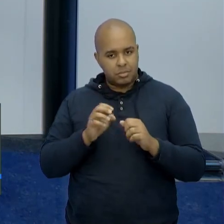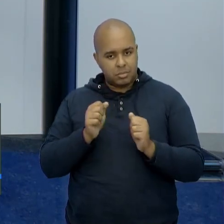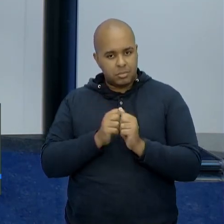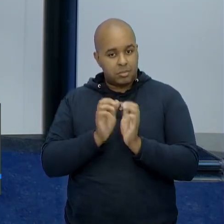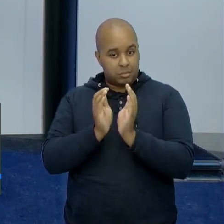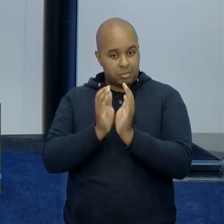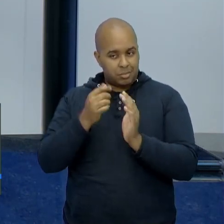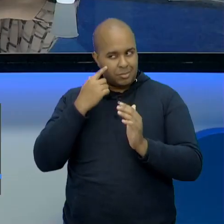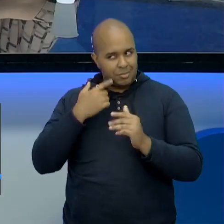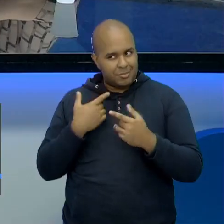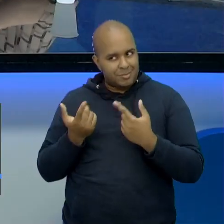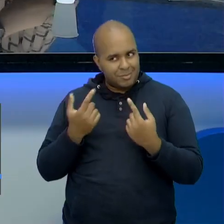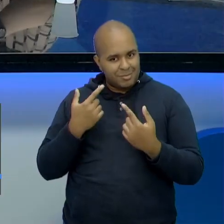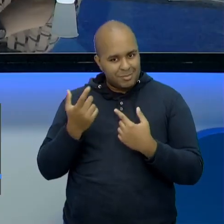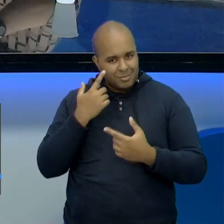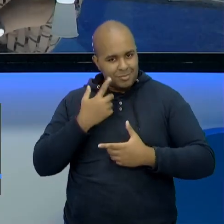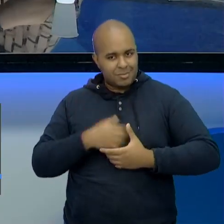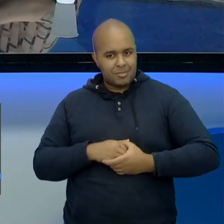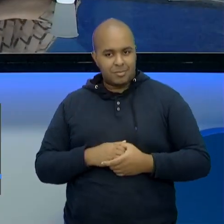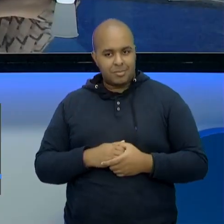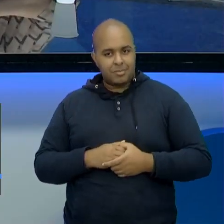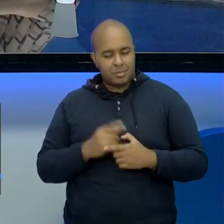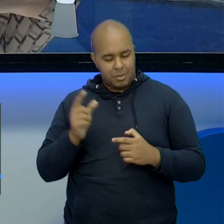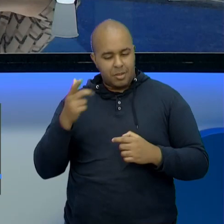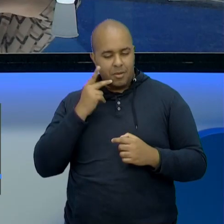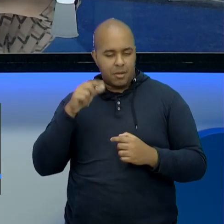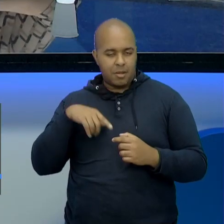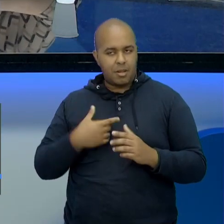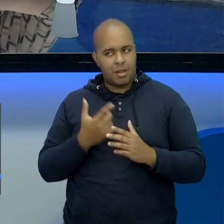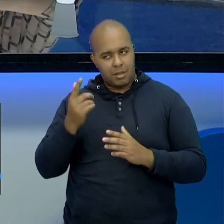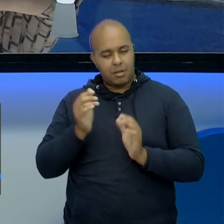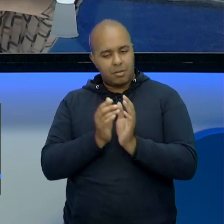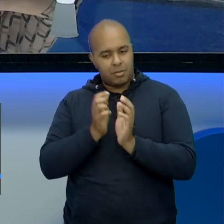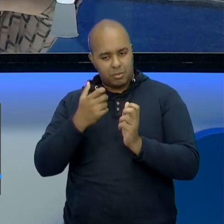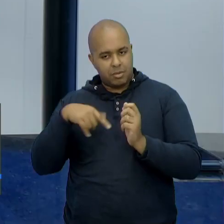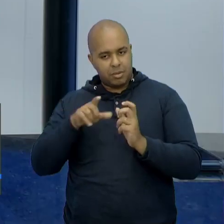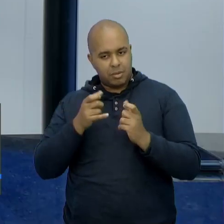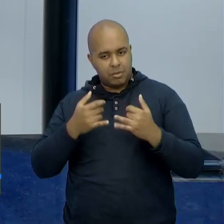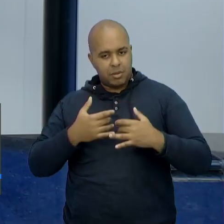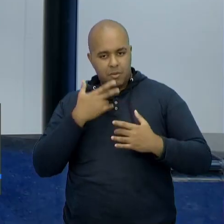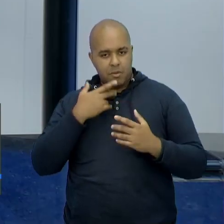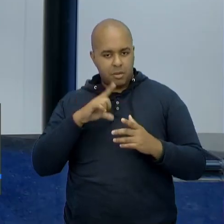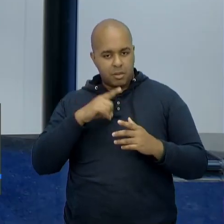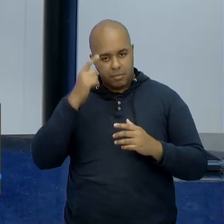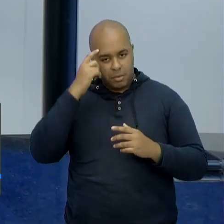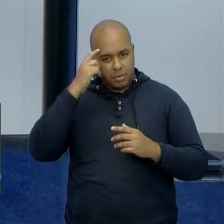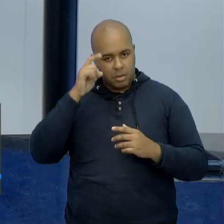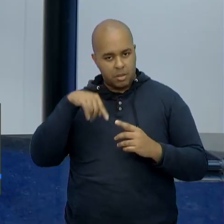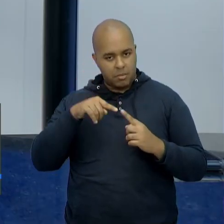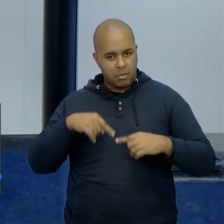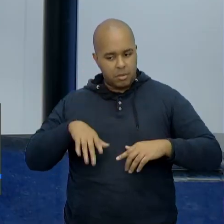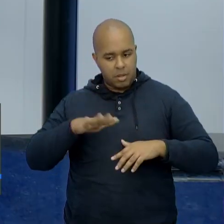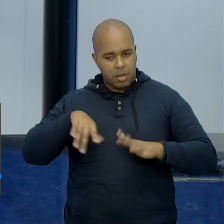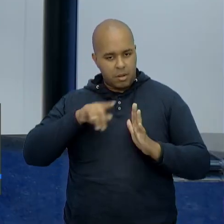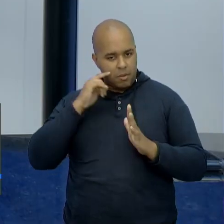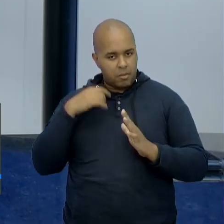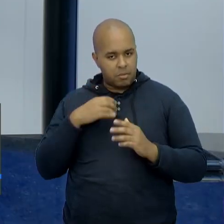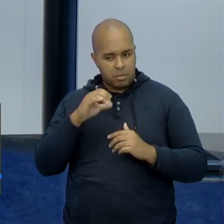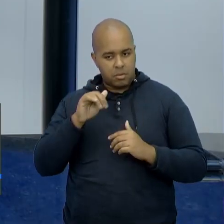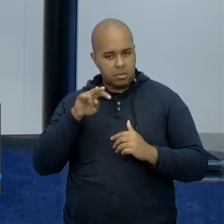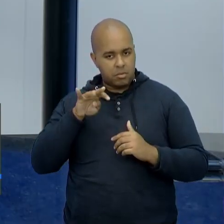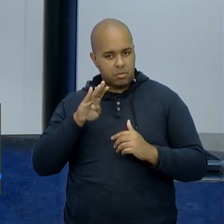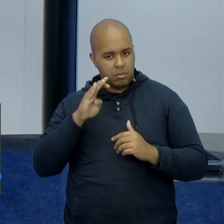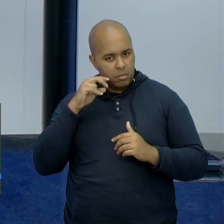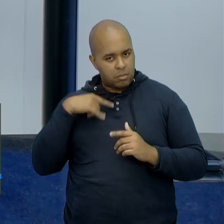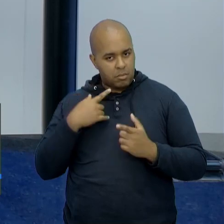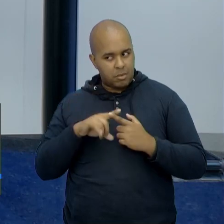ONU. Gênio! Foi isso Gênio. que eu fui falar na ONU, porque Gênio. a gente está pensando realmente no mercado de carbono, porque a gente